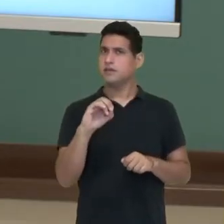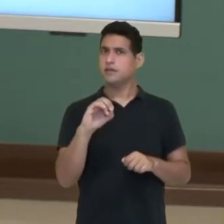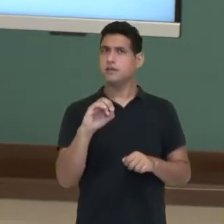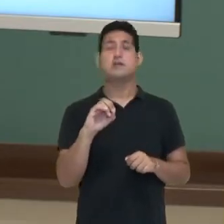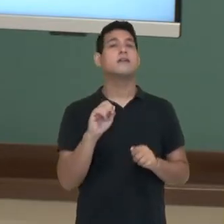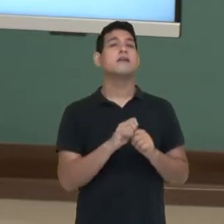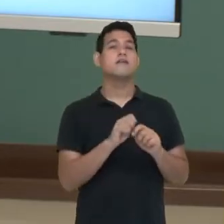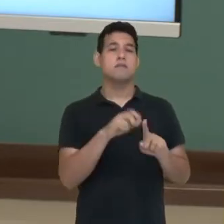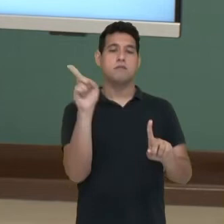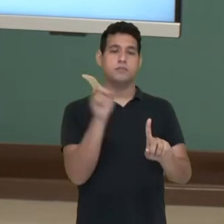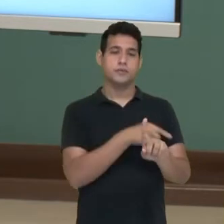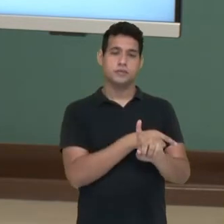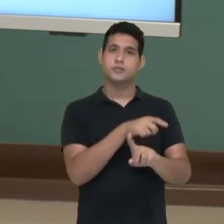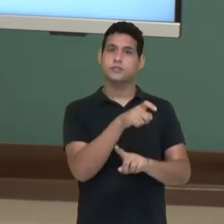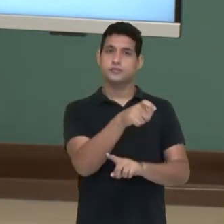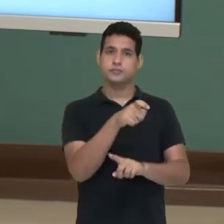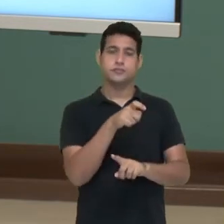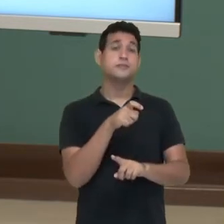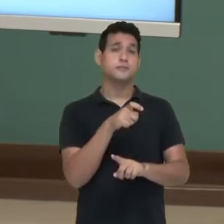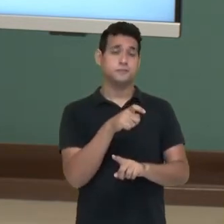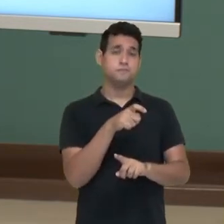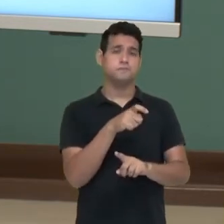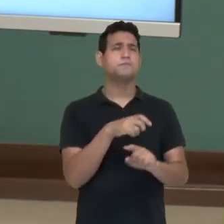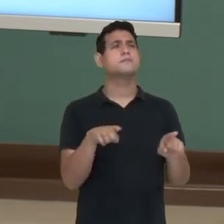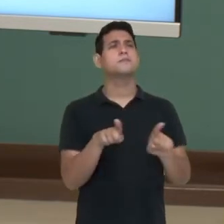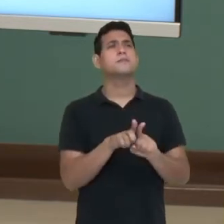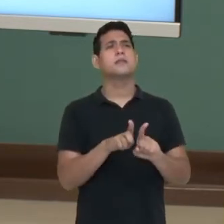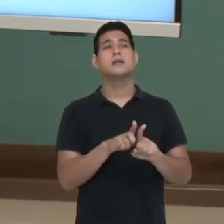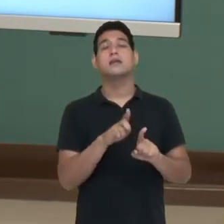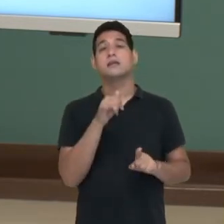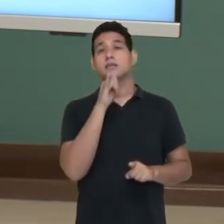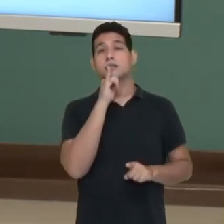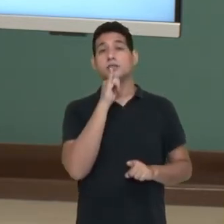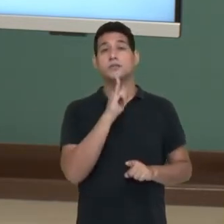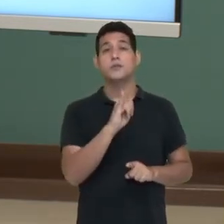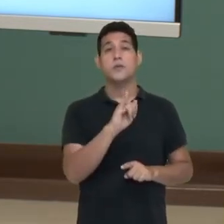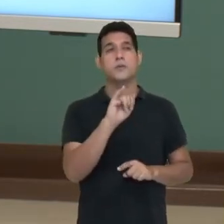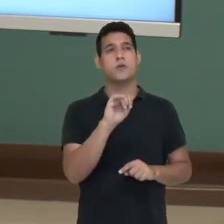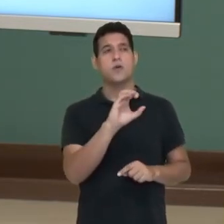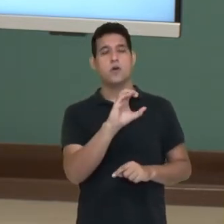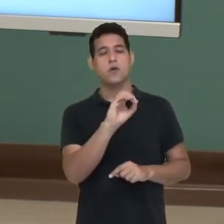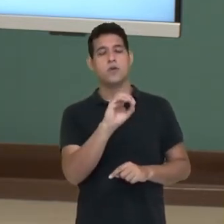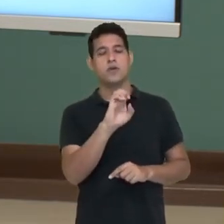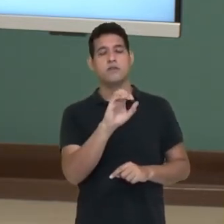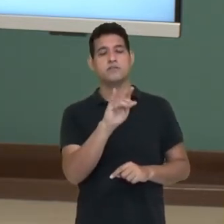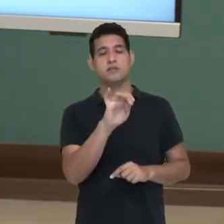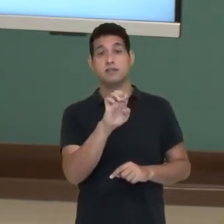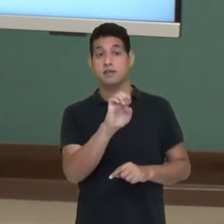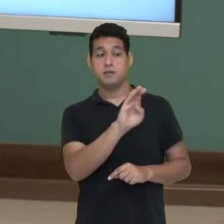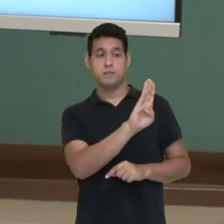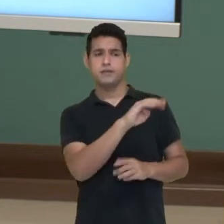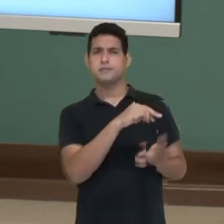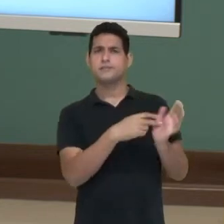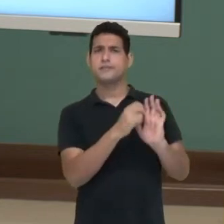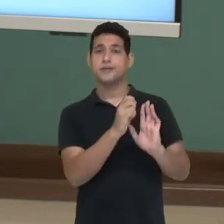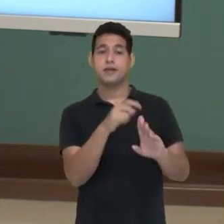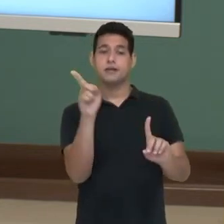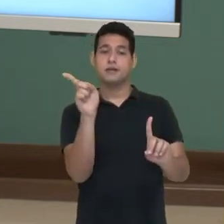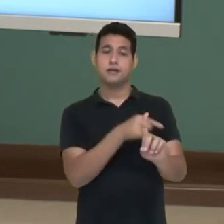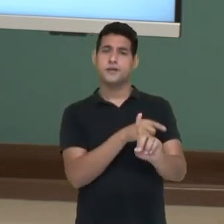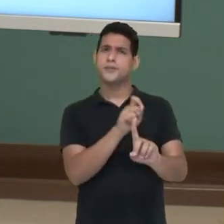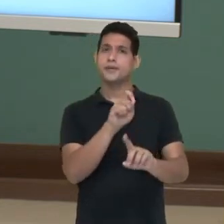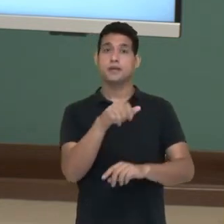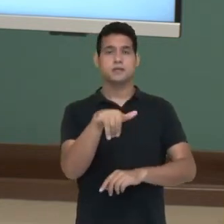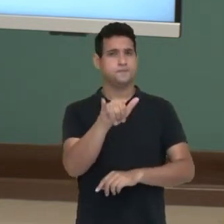corta no eixo x, e no coeficiente b, o coeficiente B é onde corta no